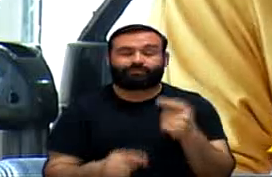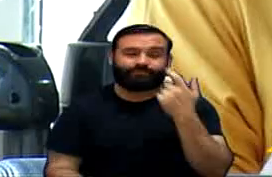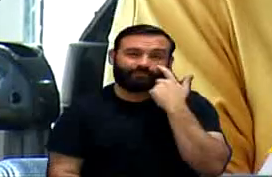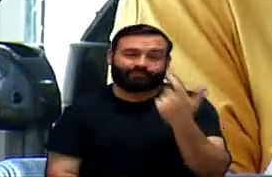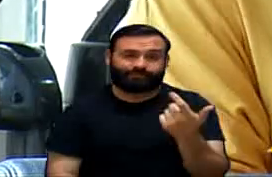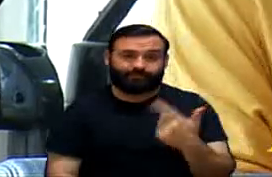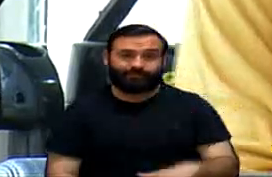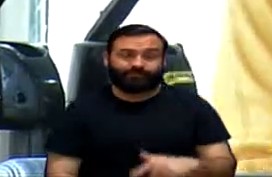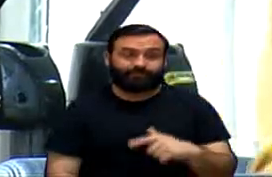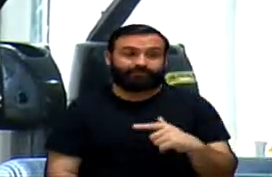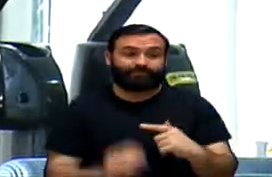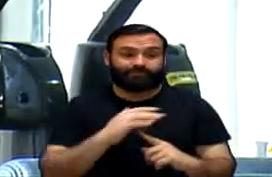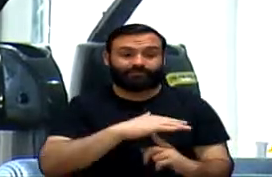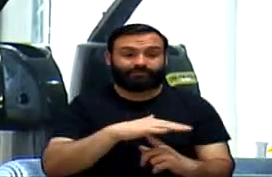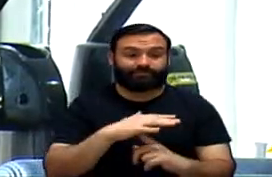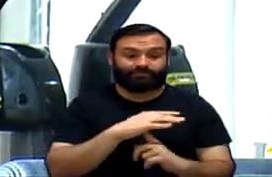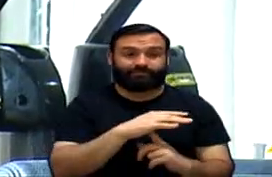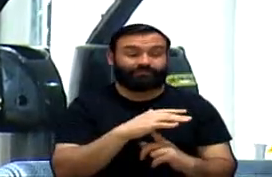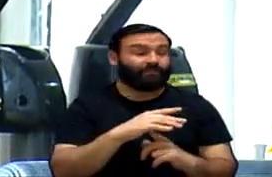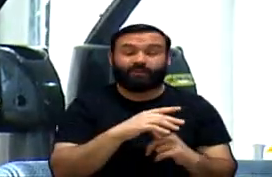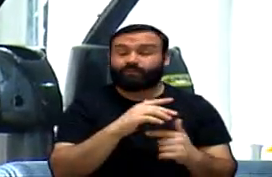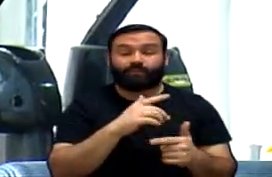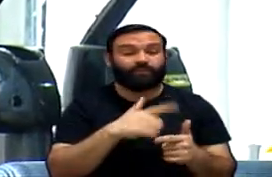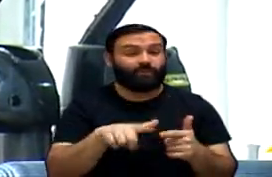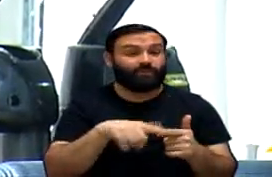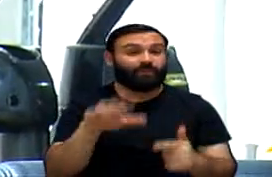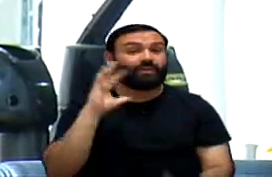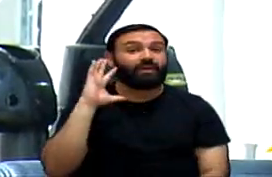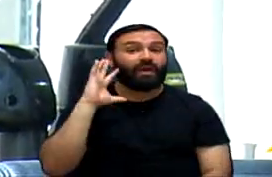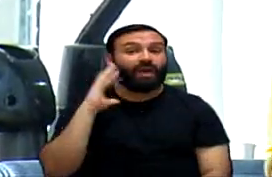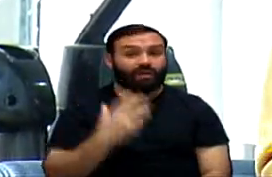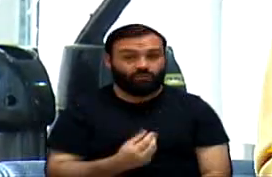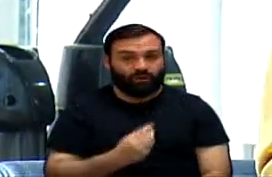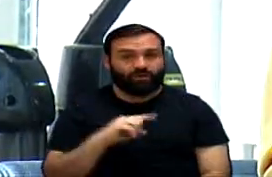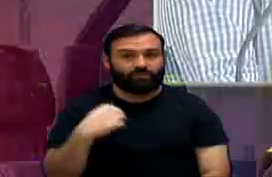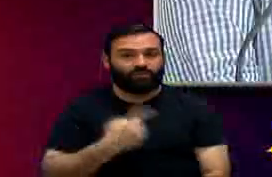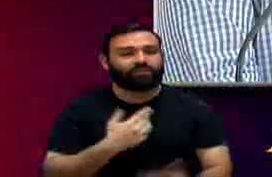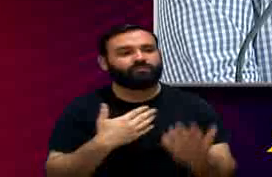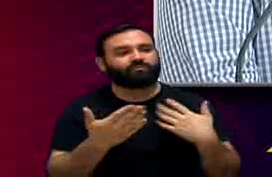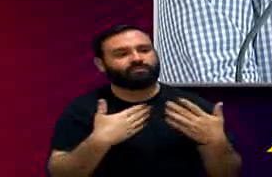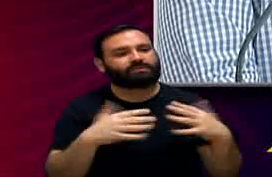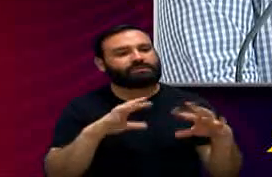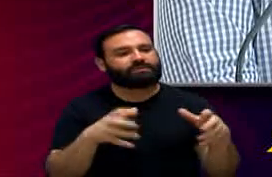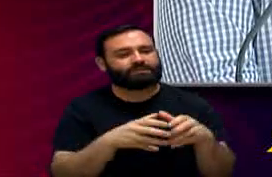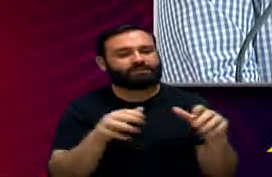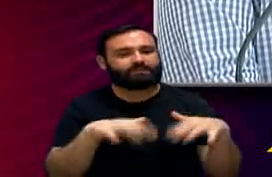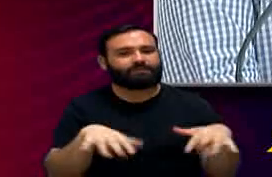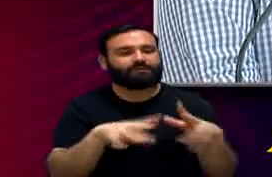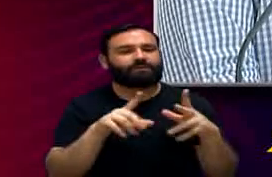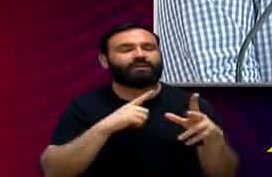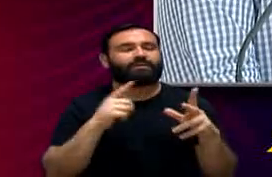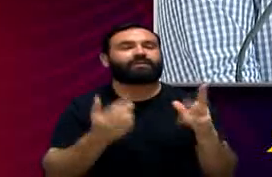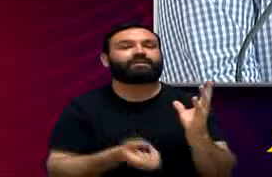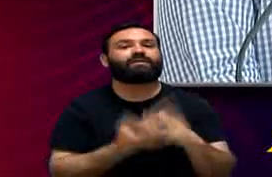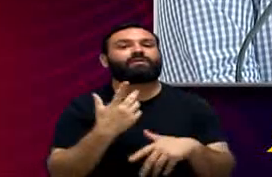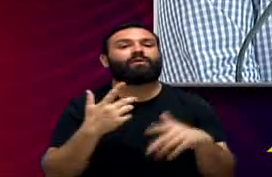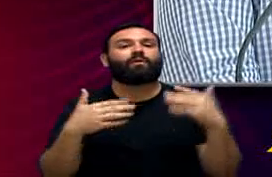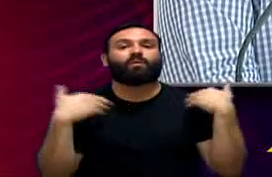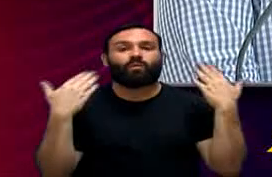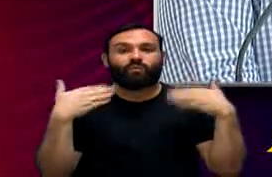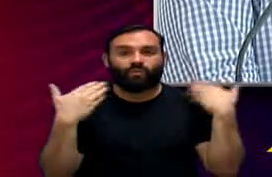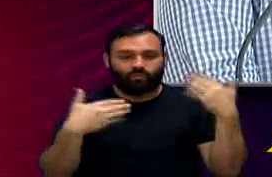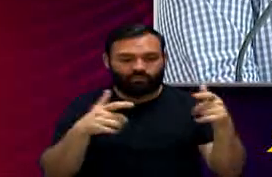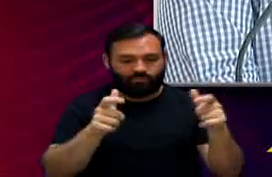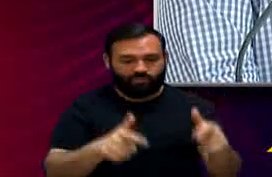só para sanar esse problema nós conversando com a comunidade foi feito um complexo de lazer no